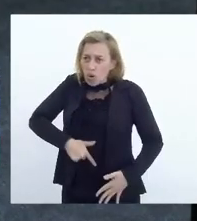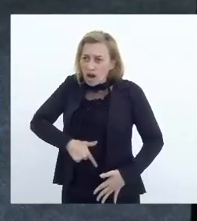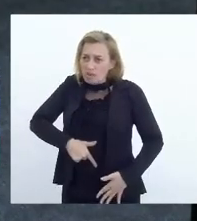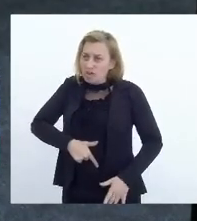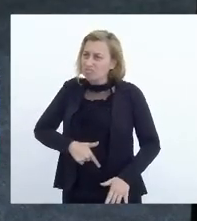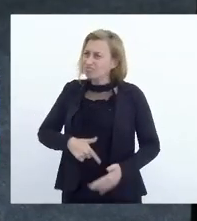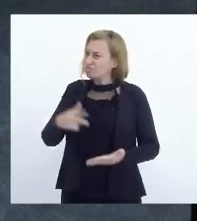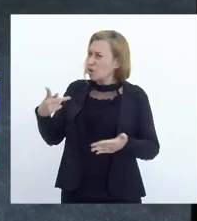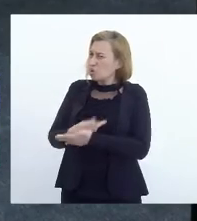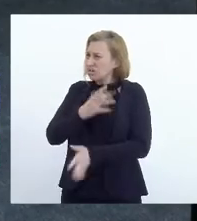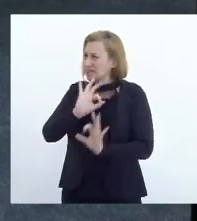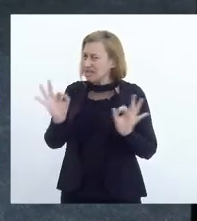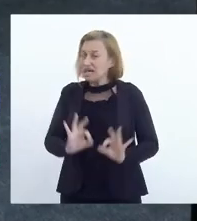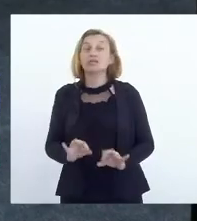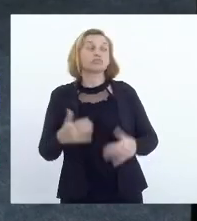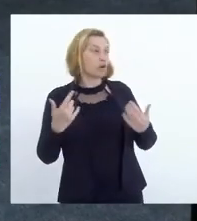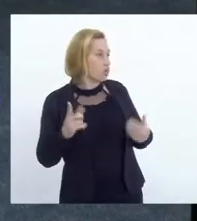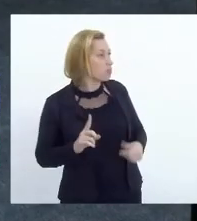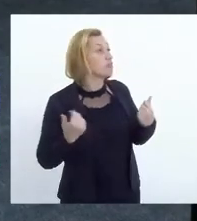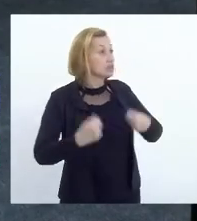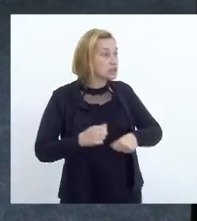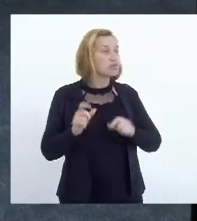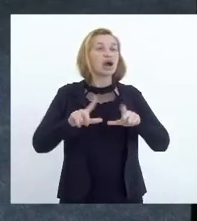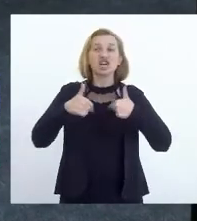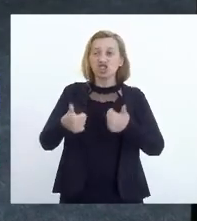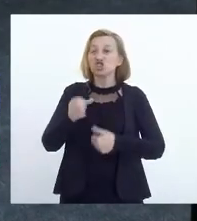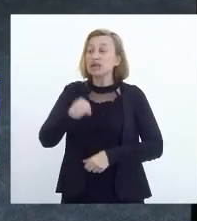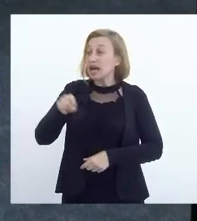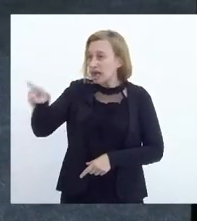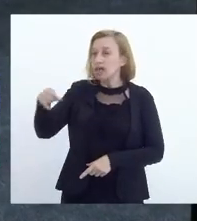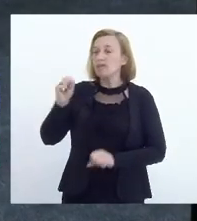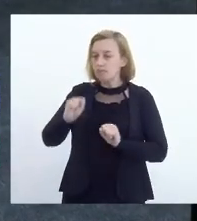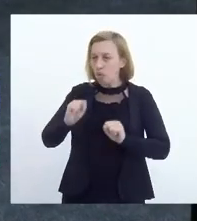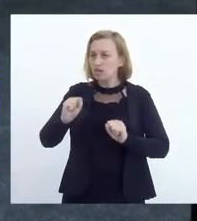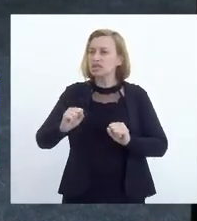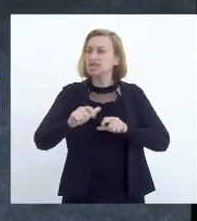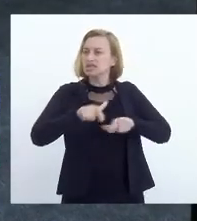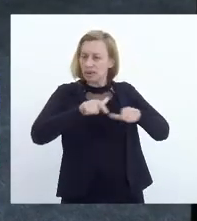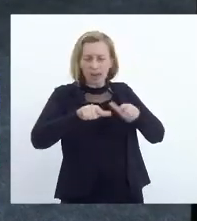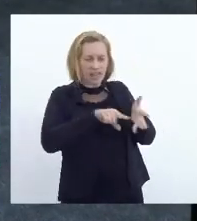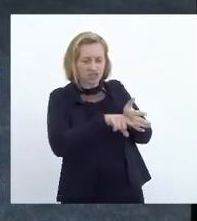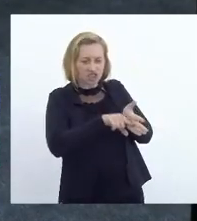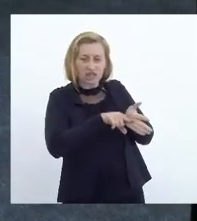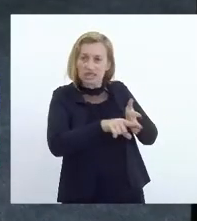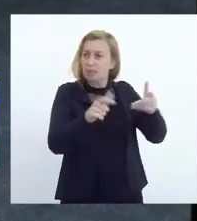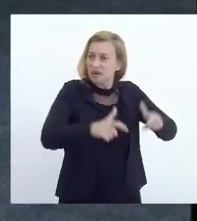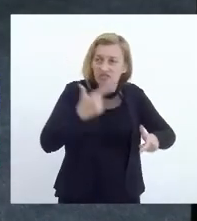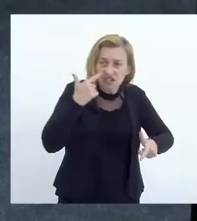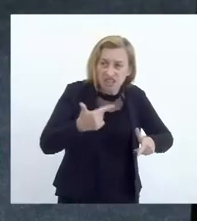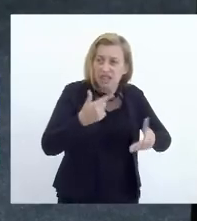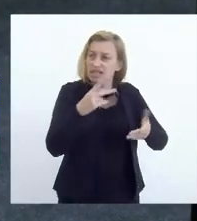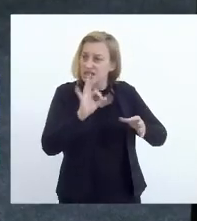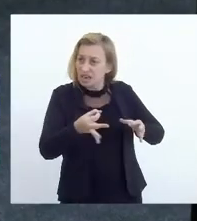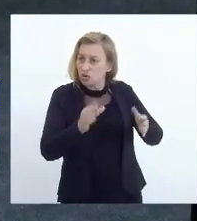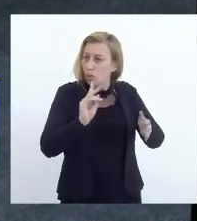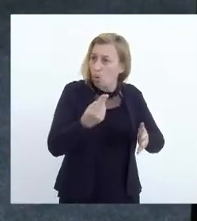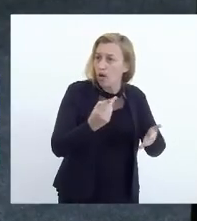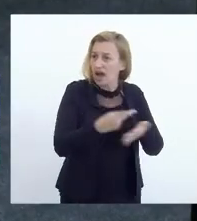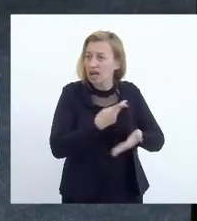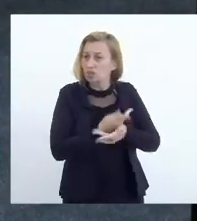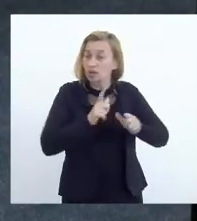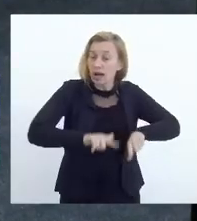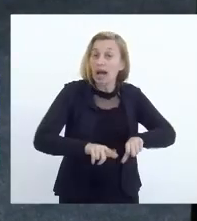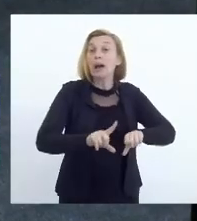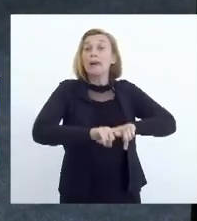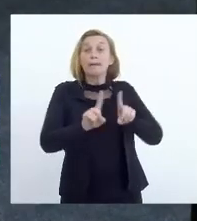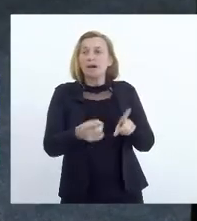temos que tomar providência sim, que ele possa fazer a fiscalização dentro dos padrões normais, e não esse padrão que ele inventou, né, que